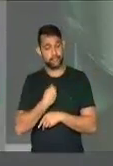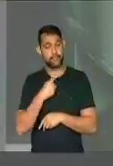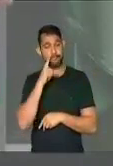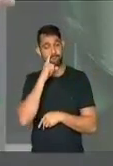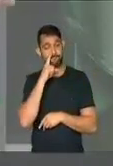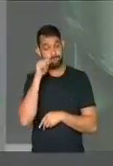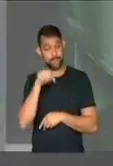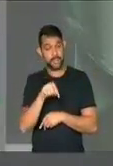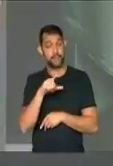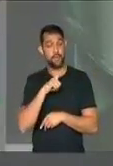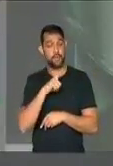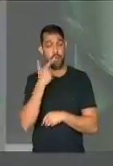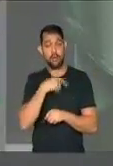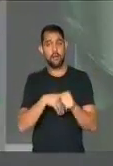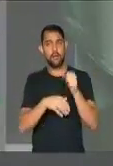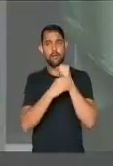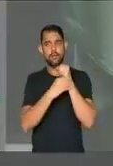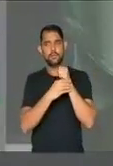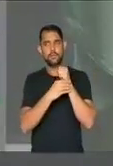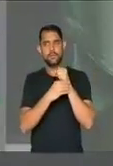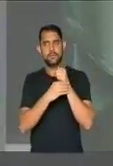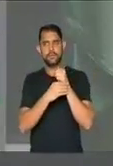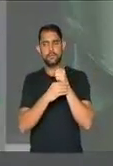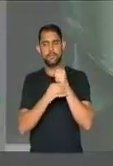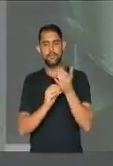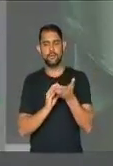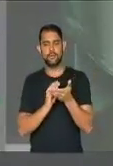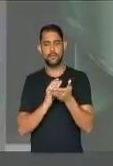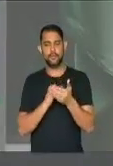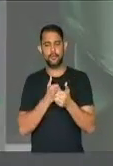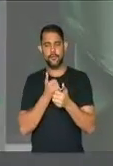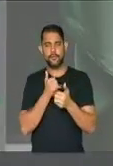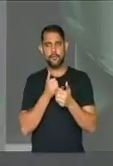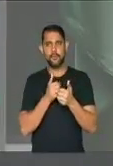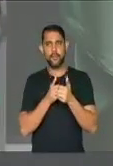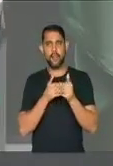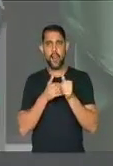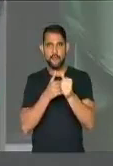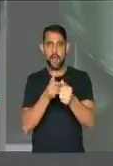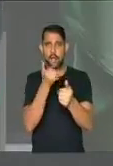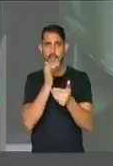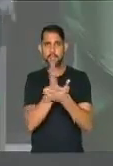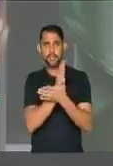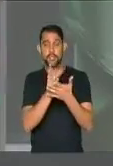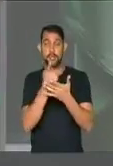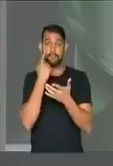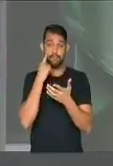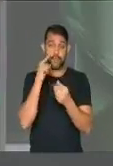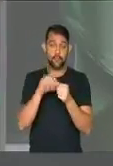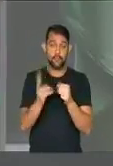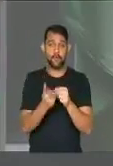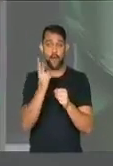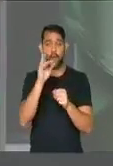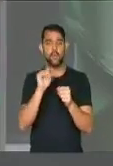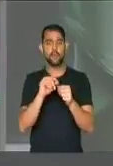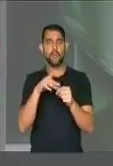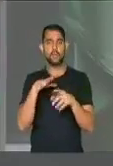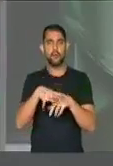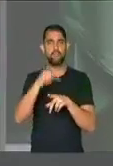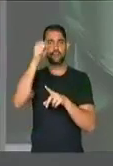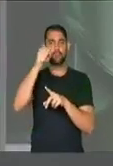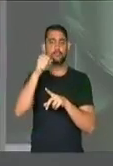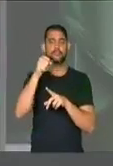sob risco a garantia de fornecimento de energia elétrica. É a perspectiva do